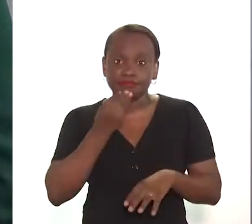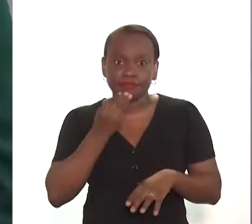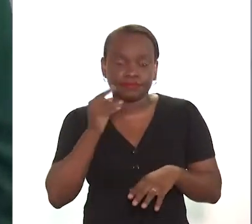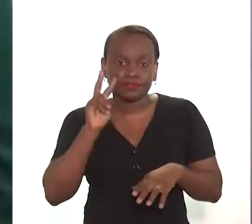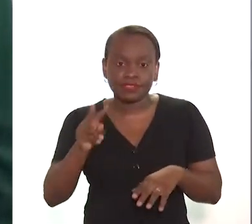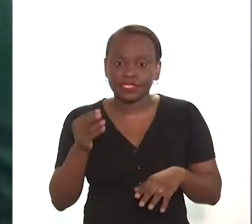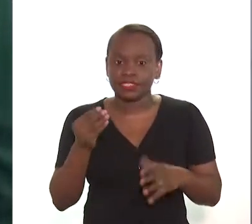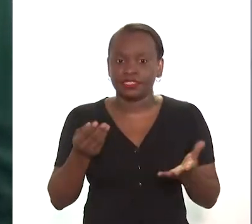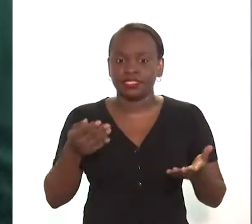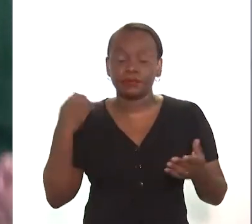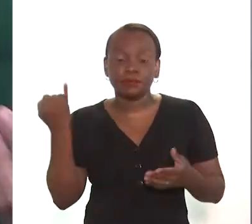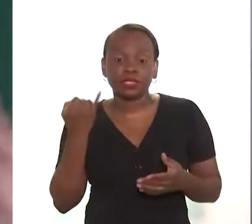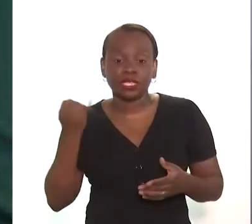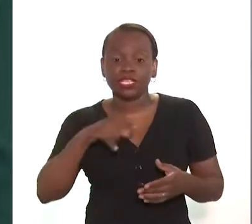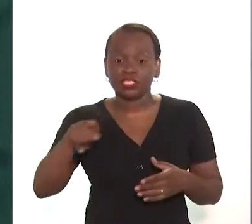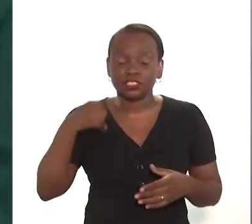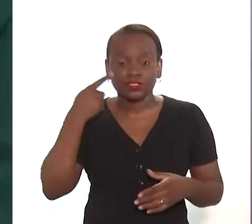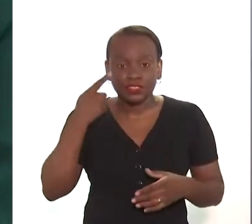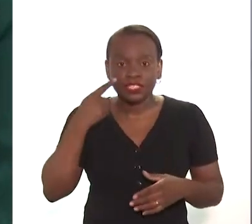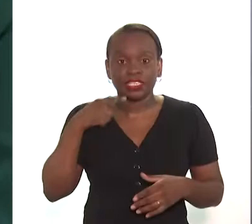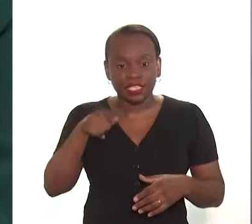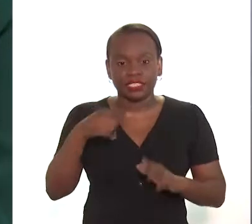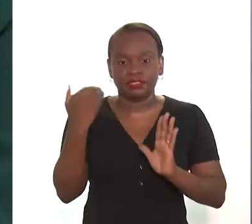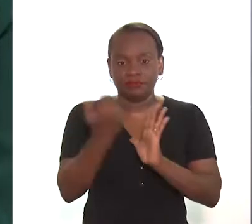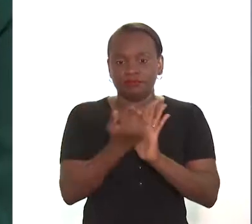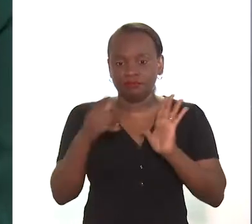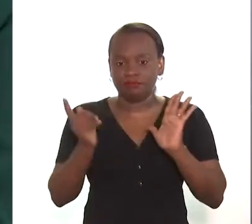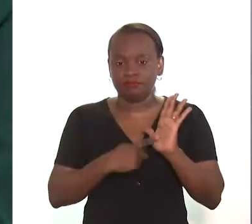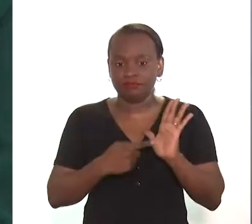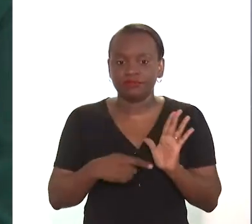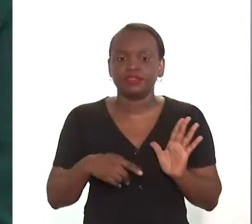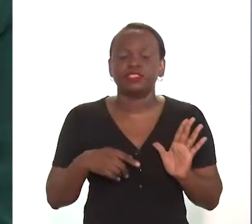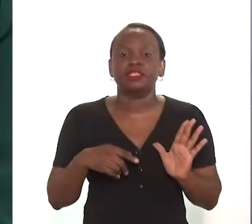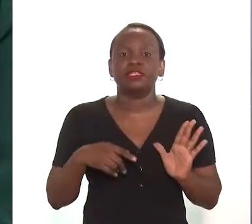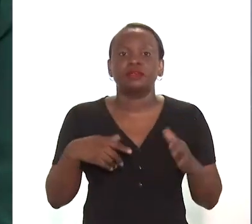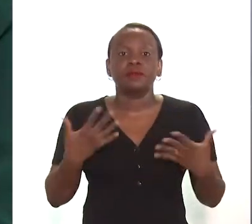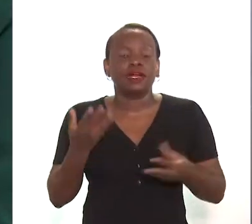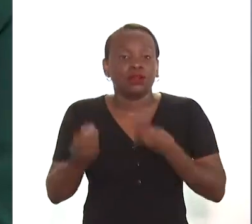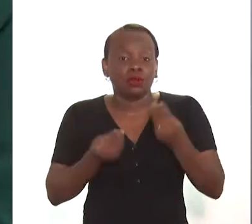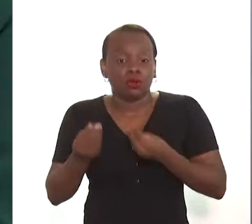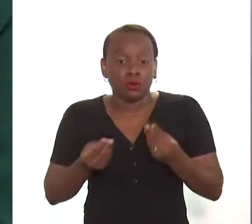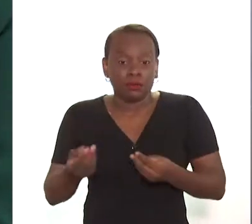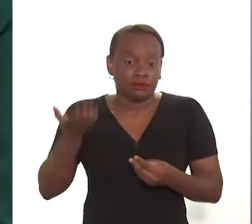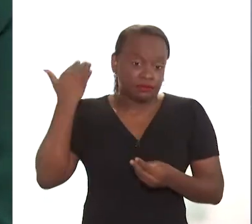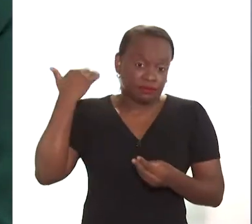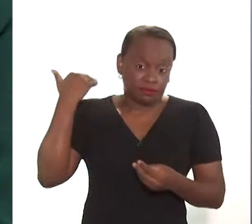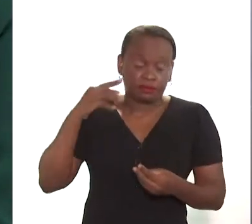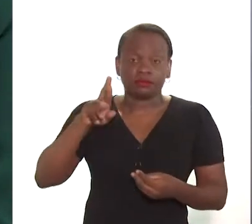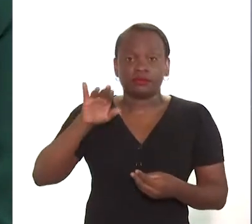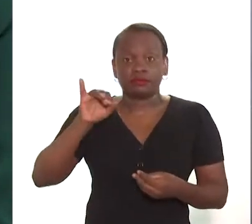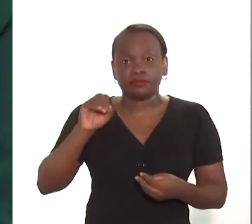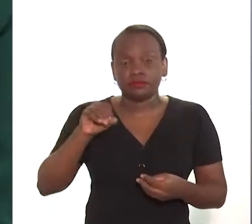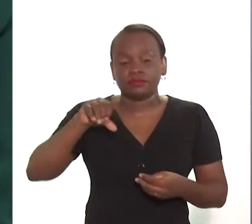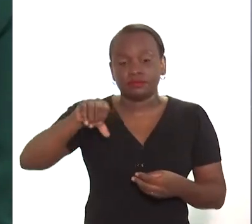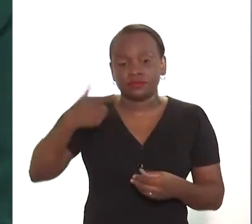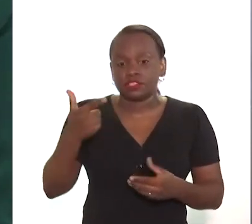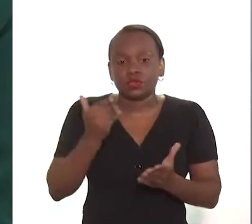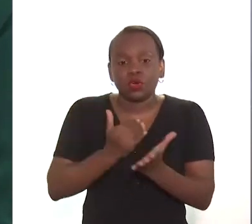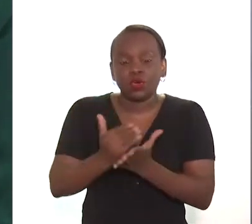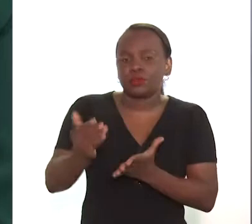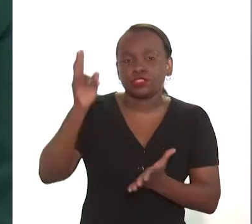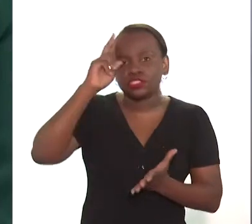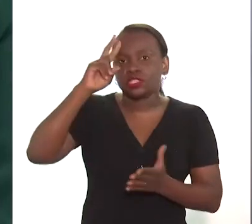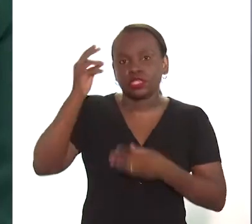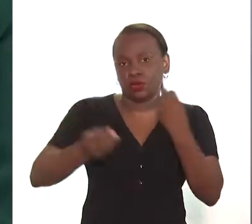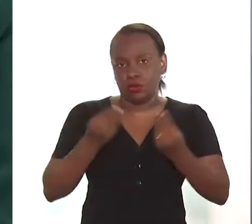torna mais evidente, a importância da gente apostar nessa agenda. De que maneira, lá atrás, o Rio começou a